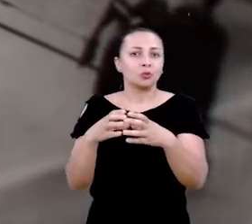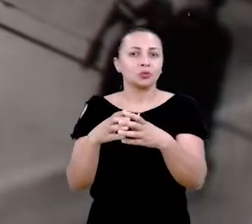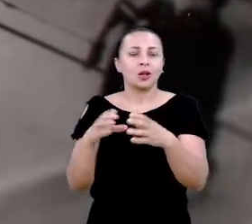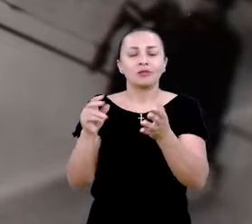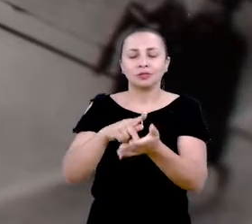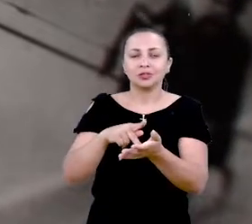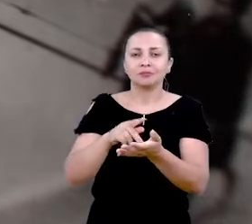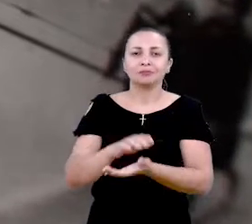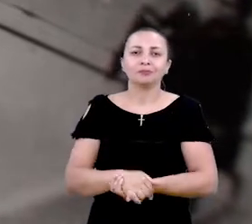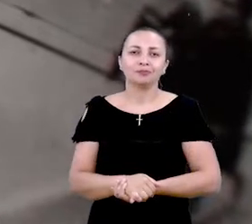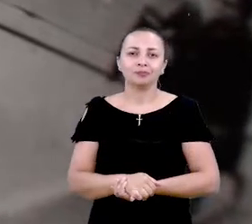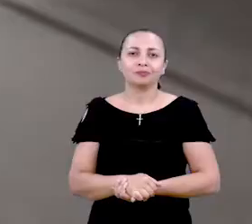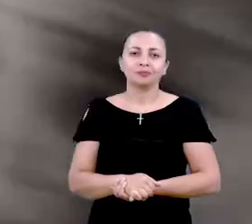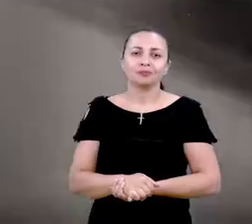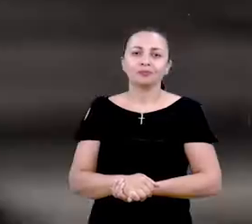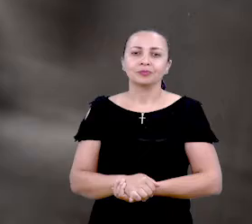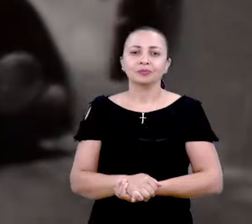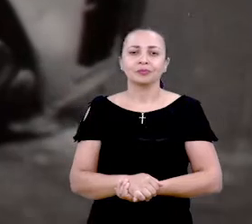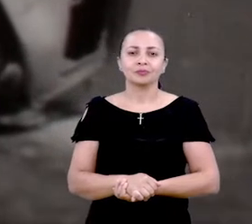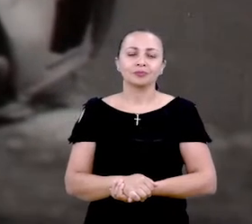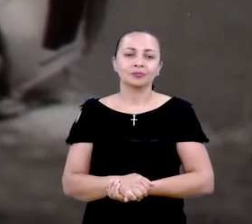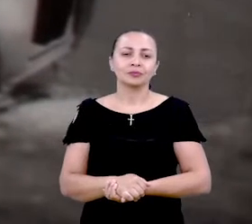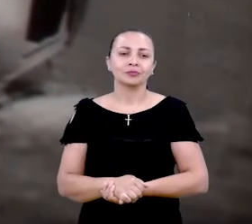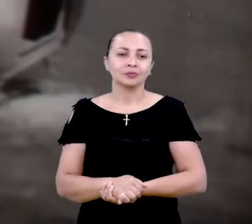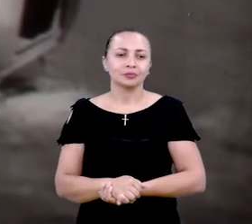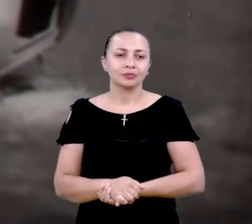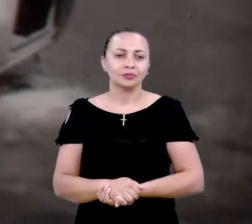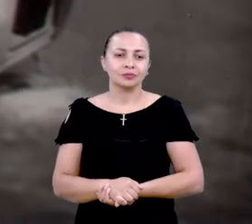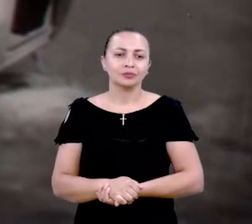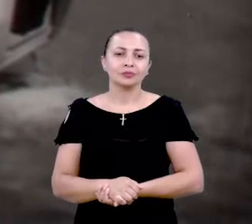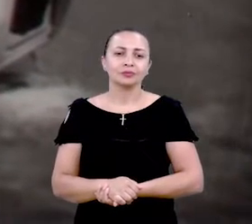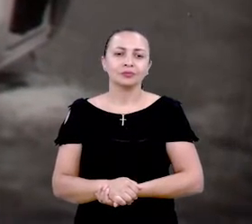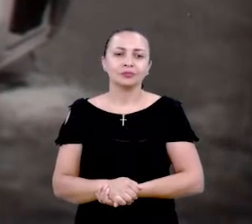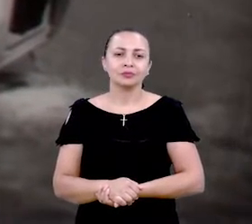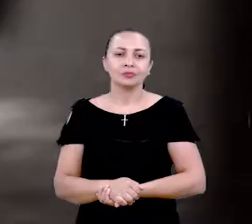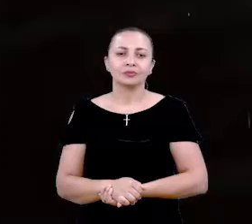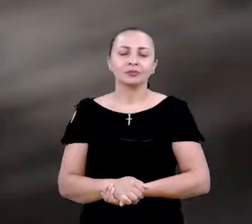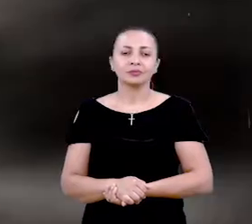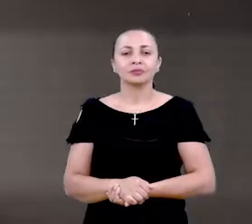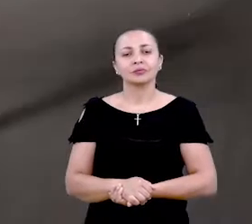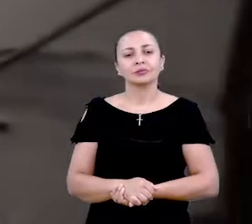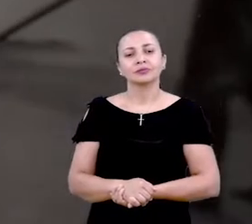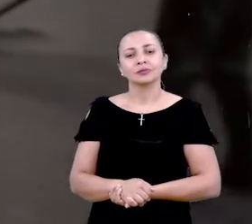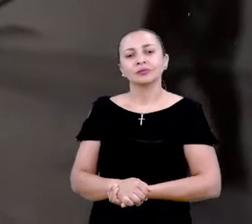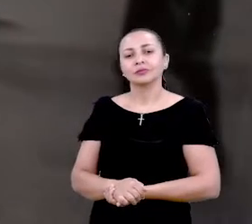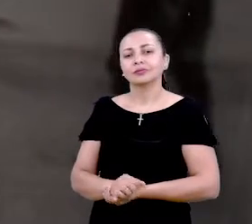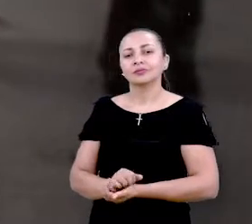Nacional da Verdade. Vem, vamos embora,